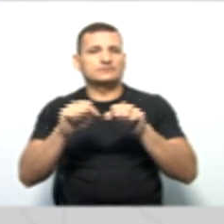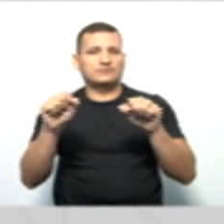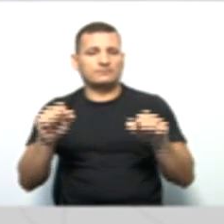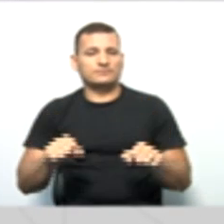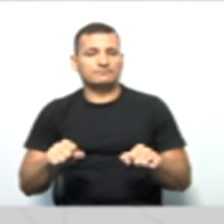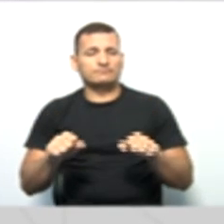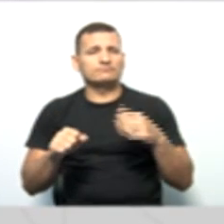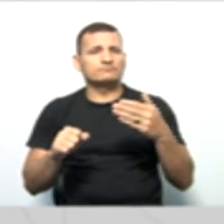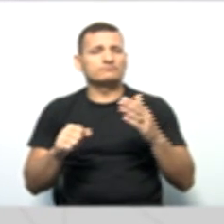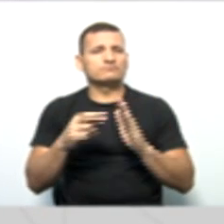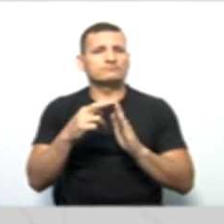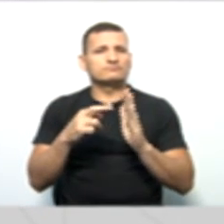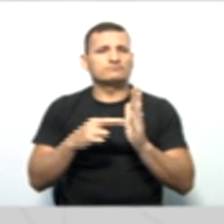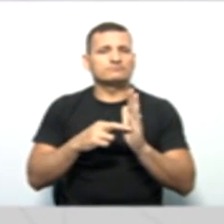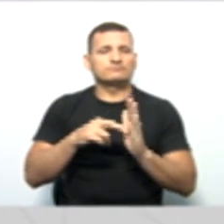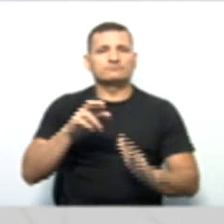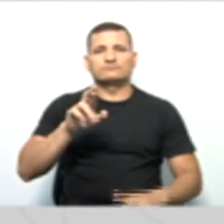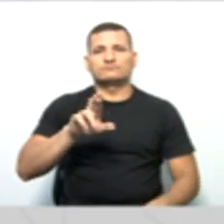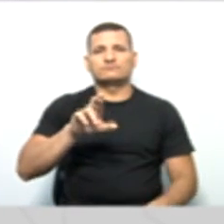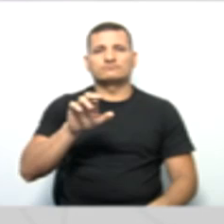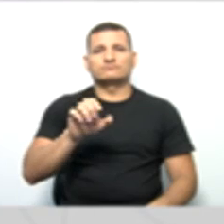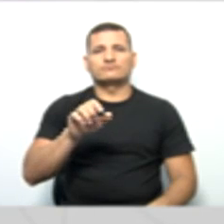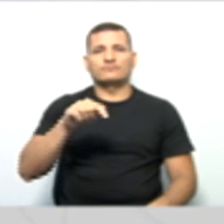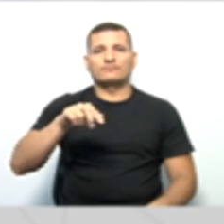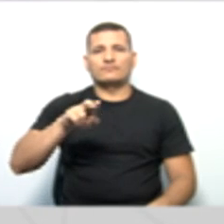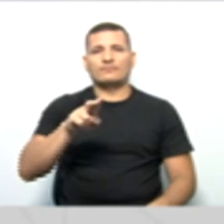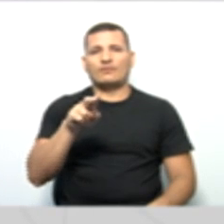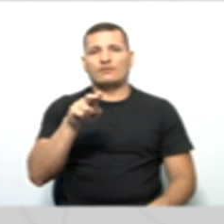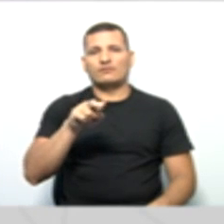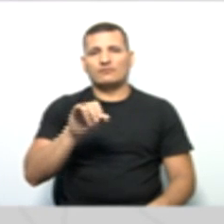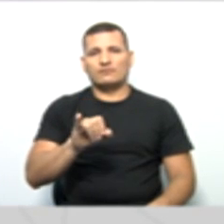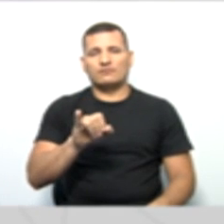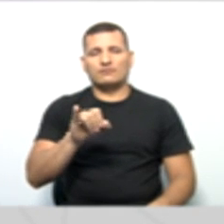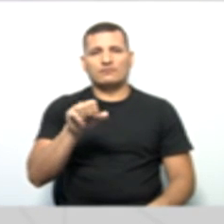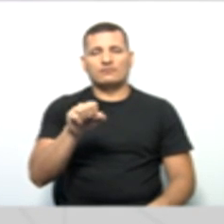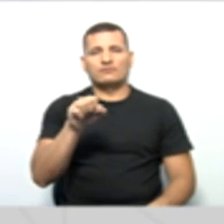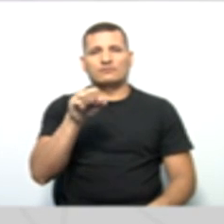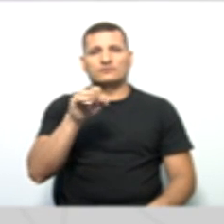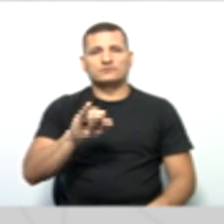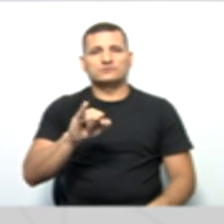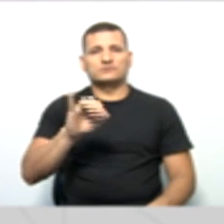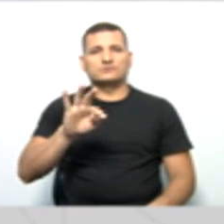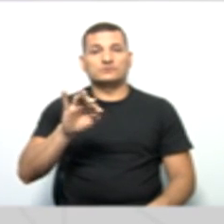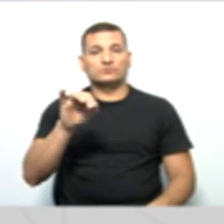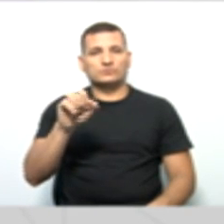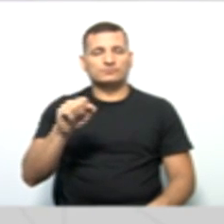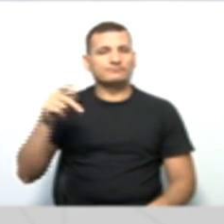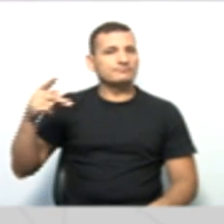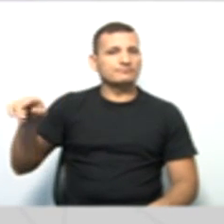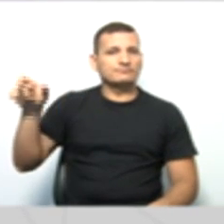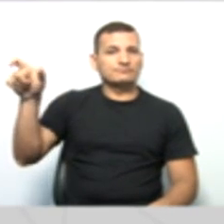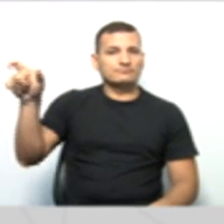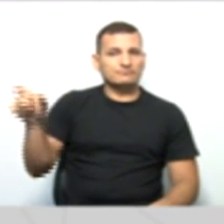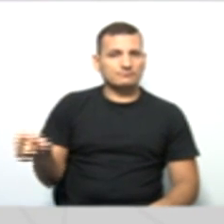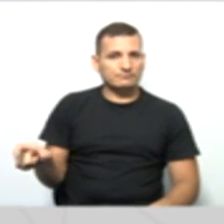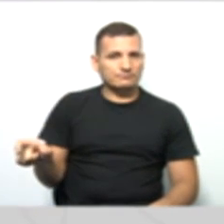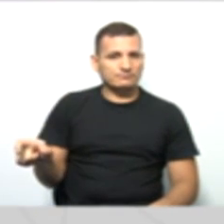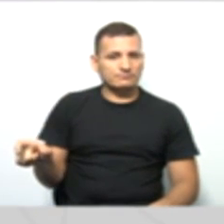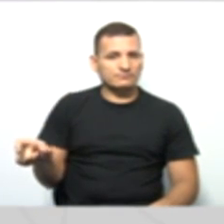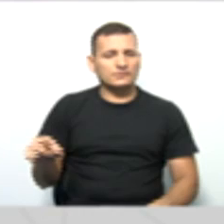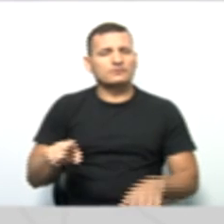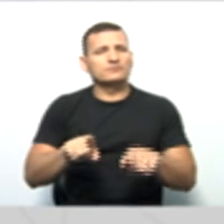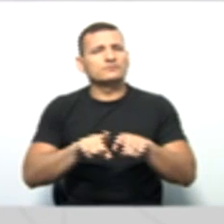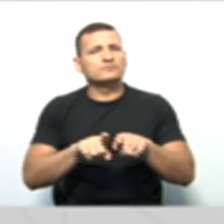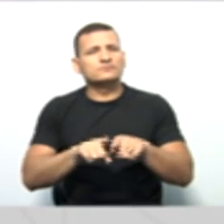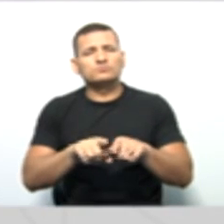Ó, requisitos do cliente, as necessidades do negócio e as considerações técnicas,